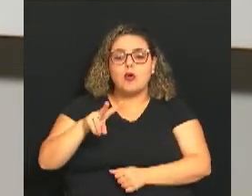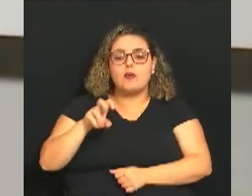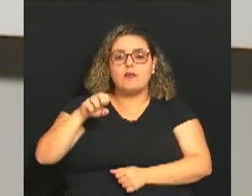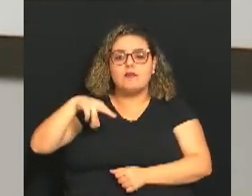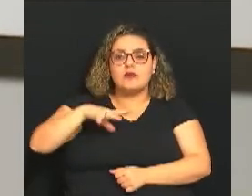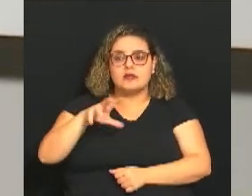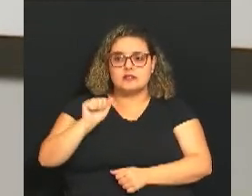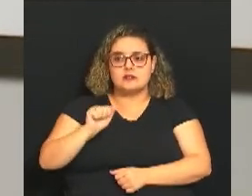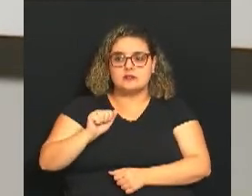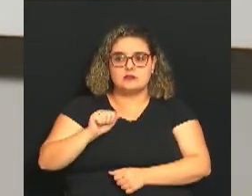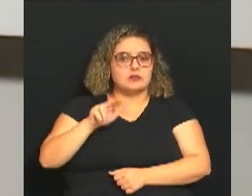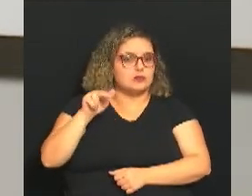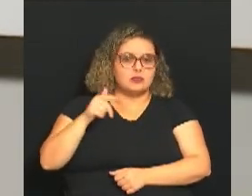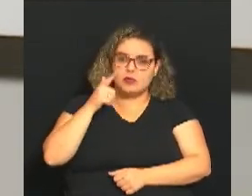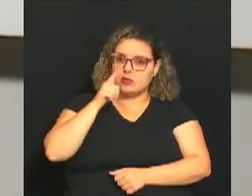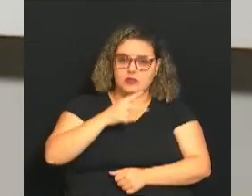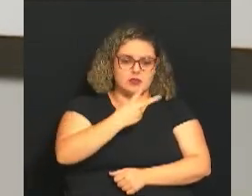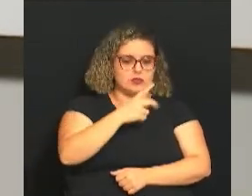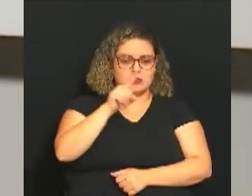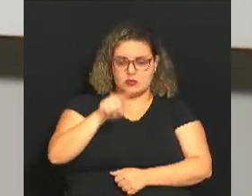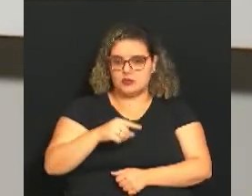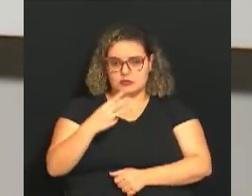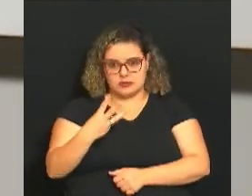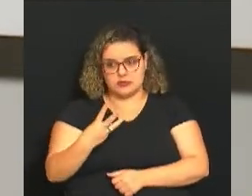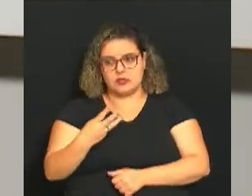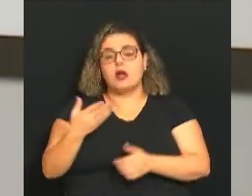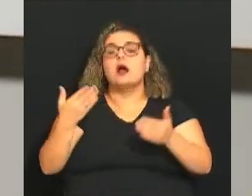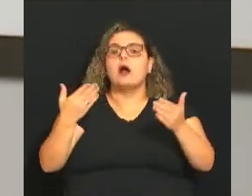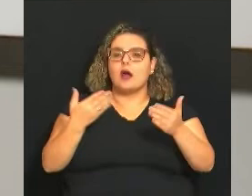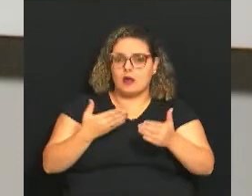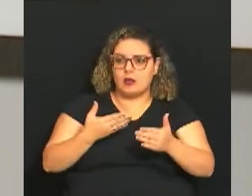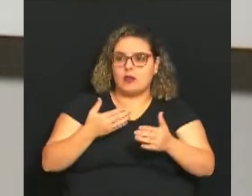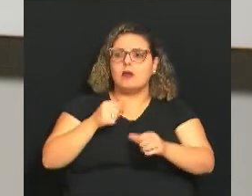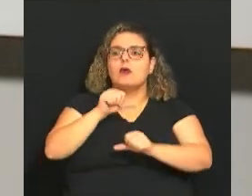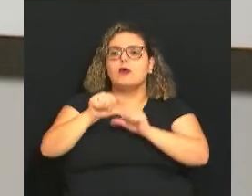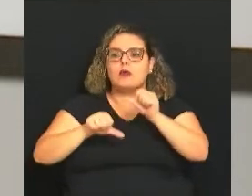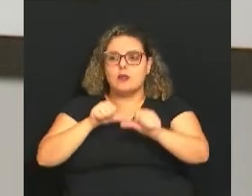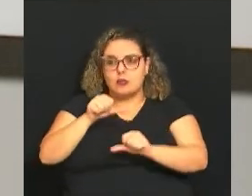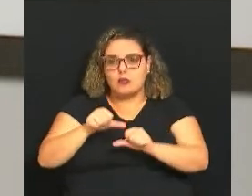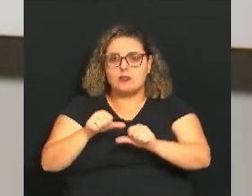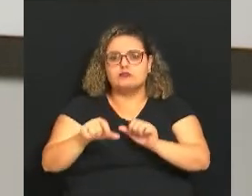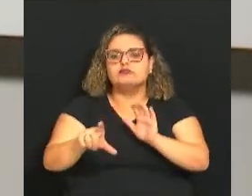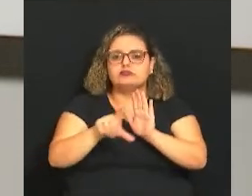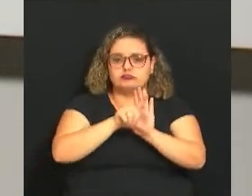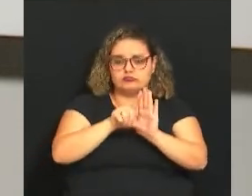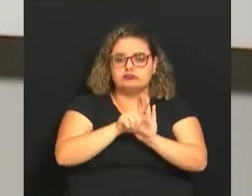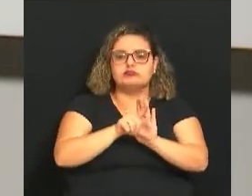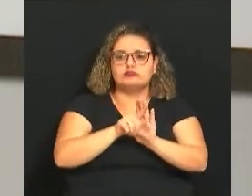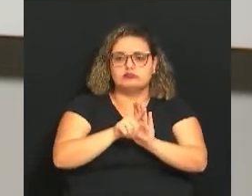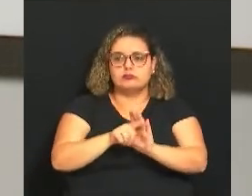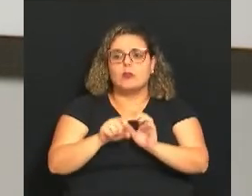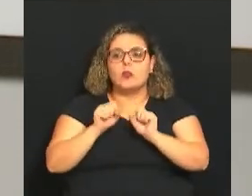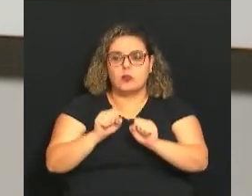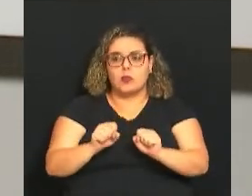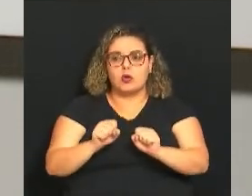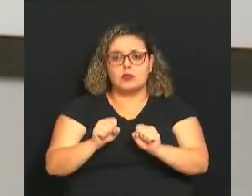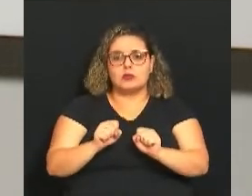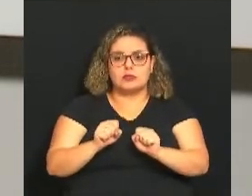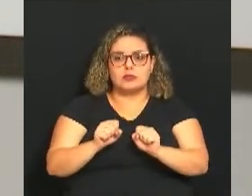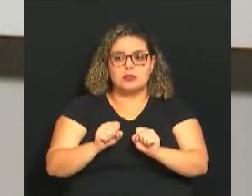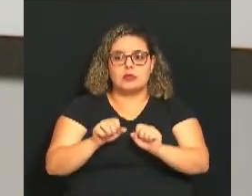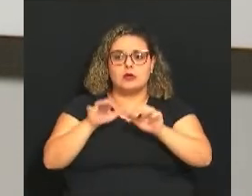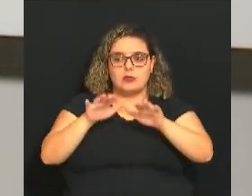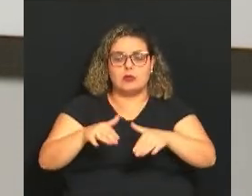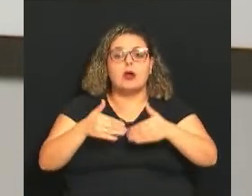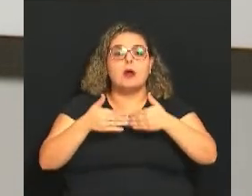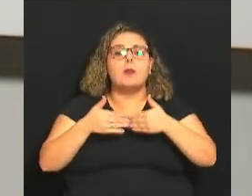de moradores para fazer essa troca. Agora, com essa modificação do código, vai poder deixar essa assembleia como uma assembleia permanente